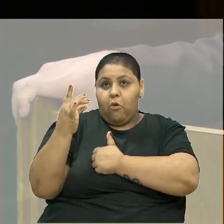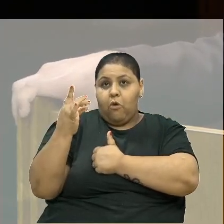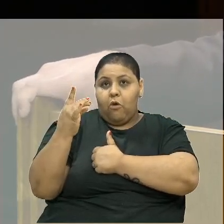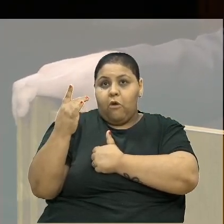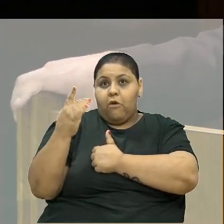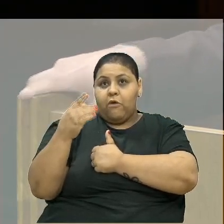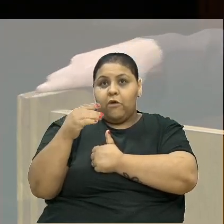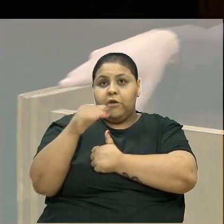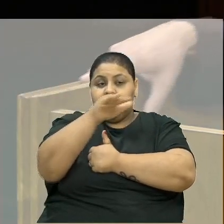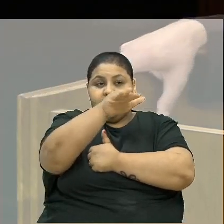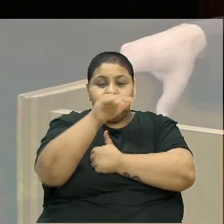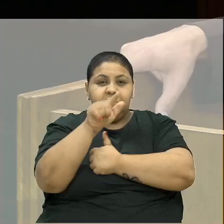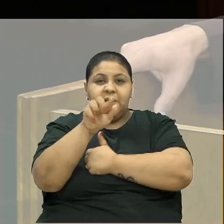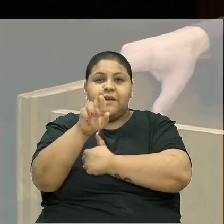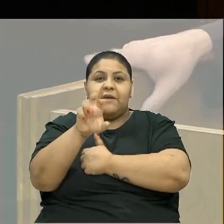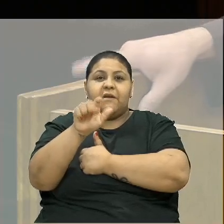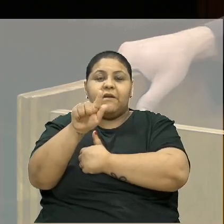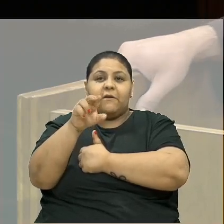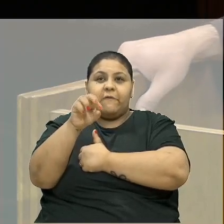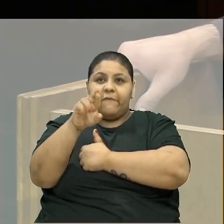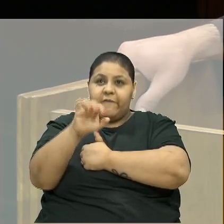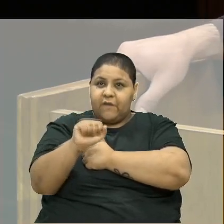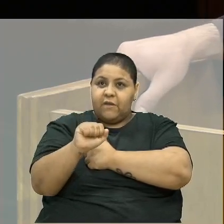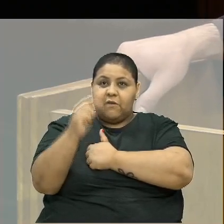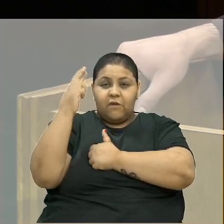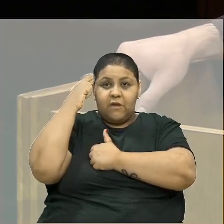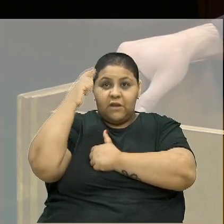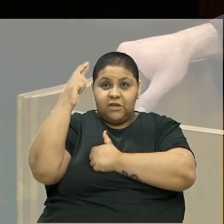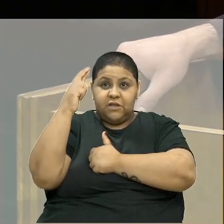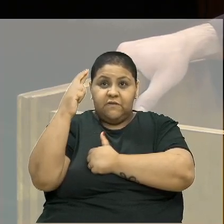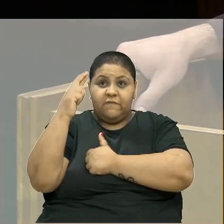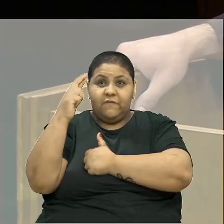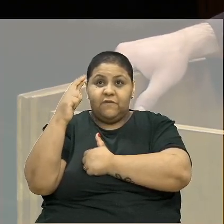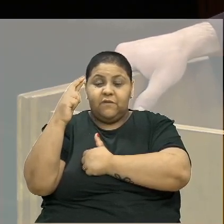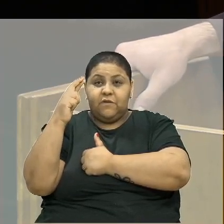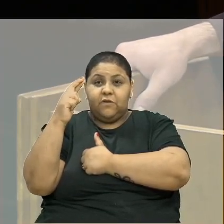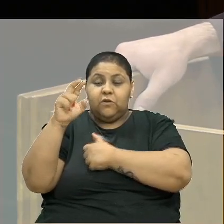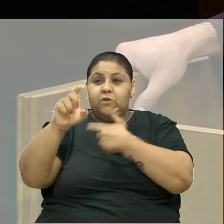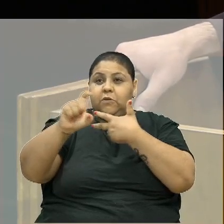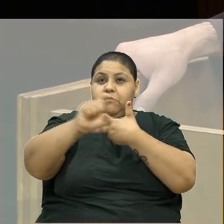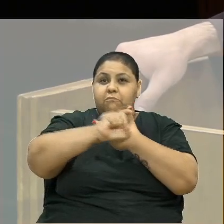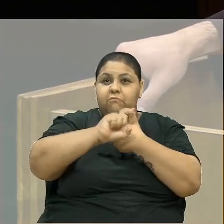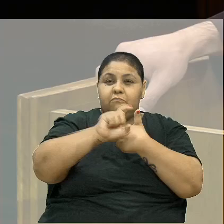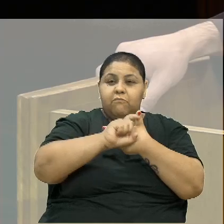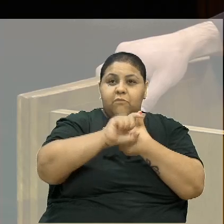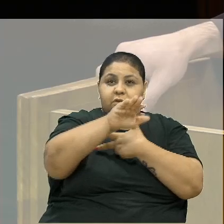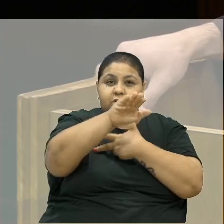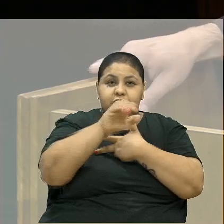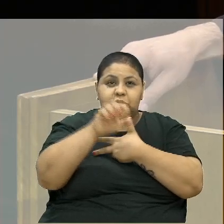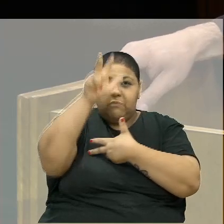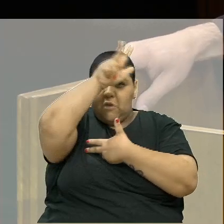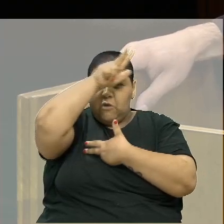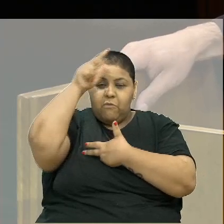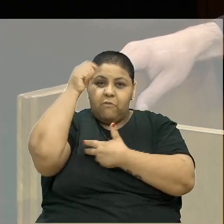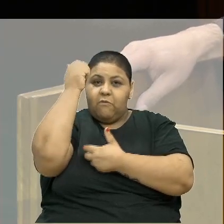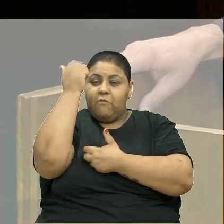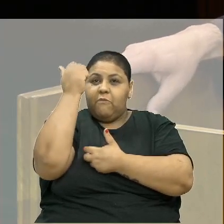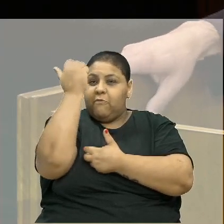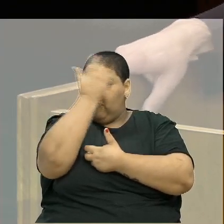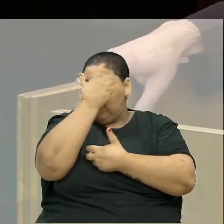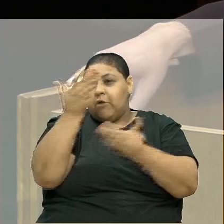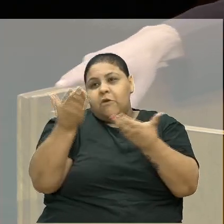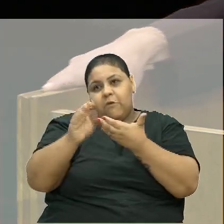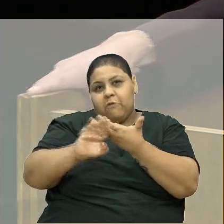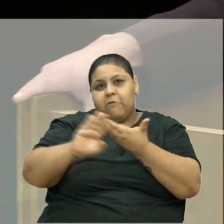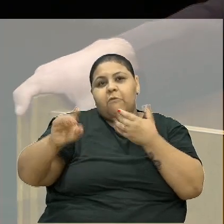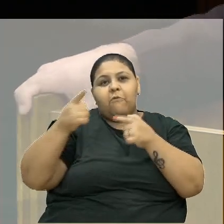entrei em contato com a Grégora, que é a chefe de gabinete do Executivo. Também entrei em contato com o prefeito Adiló, que está afastado no momento